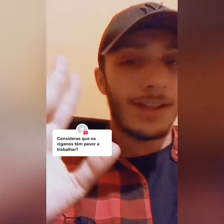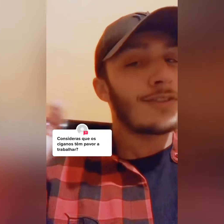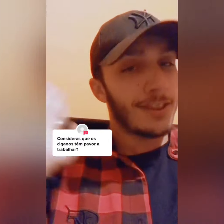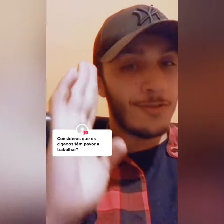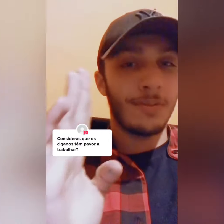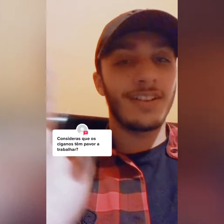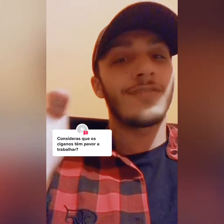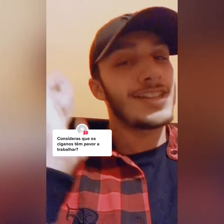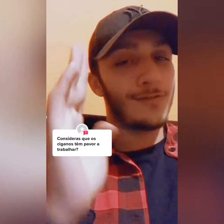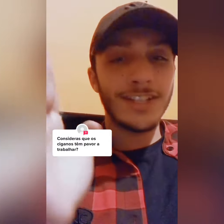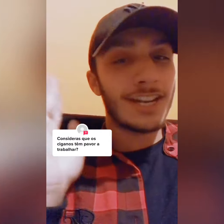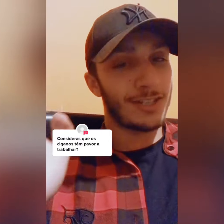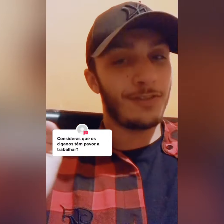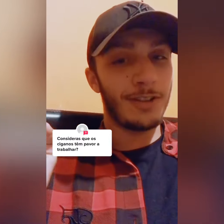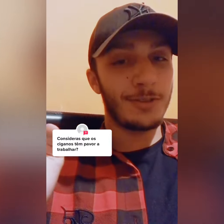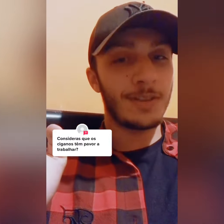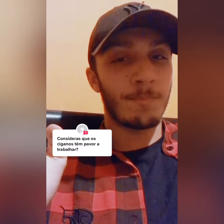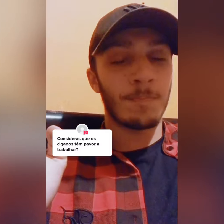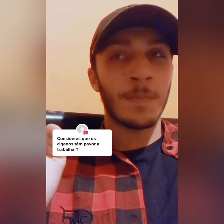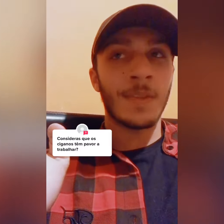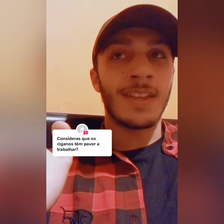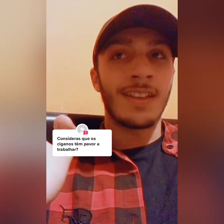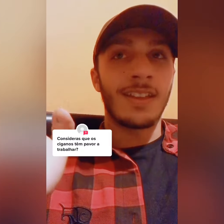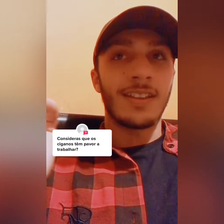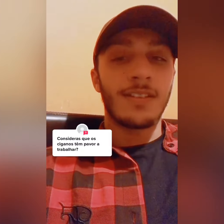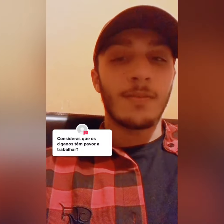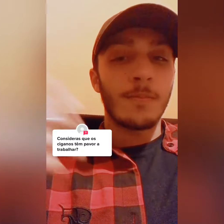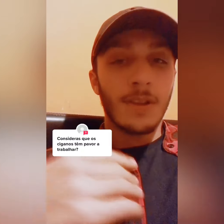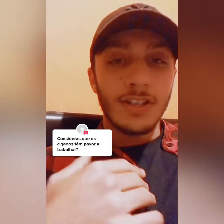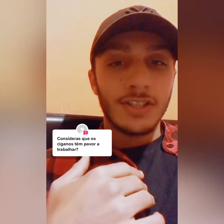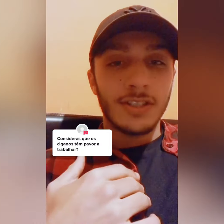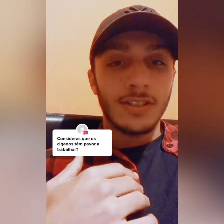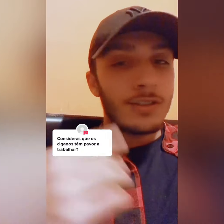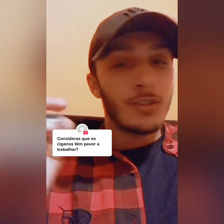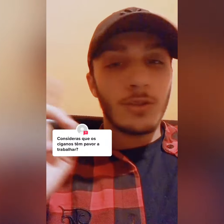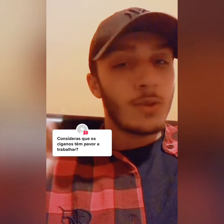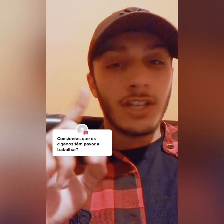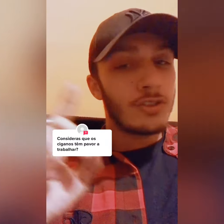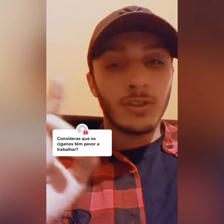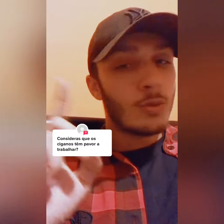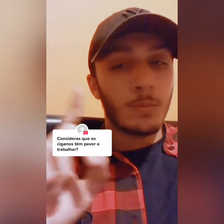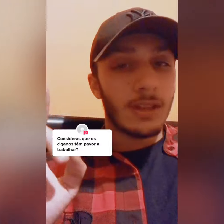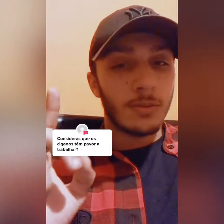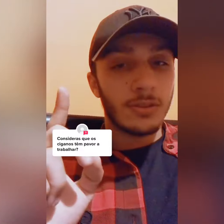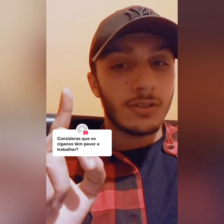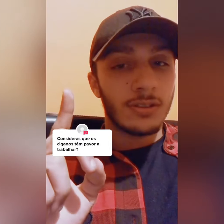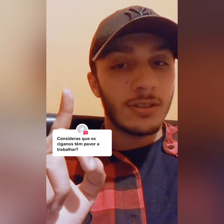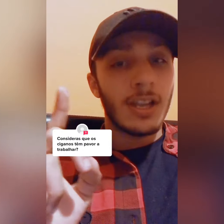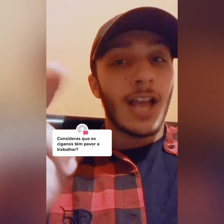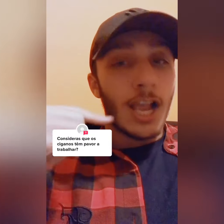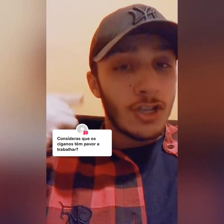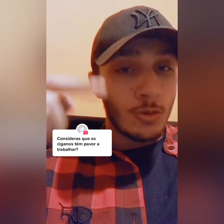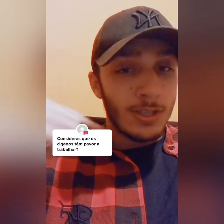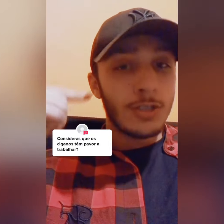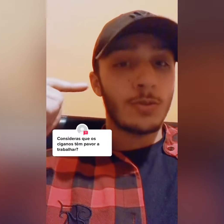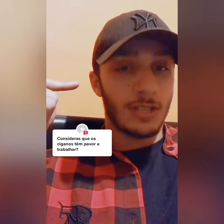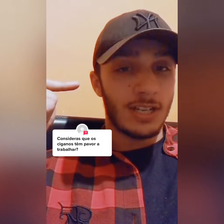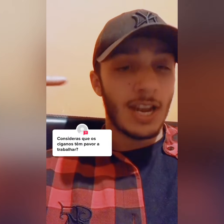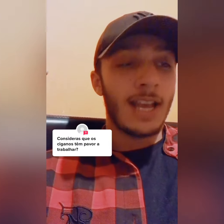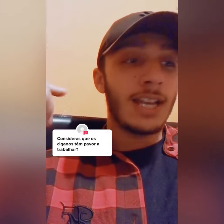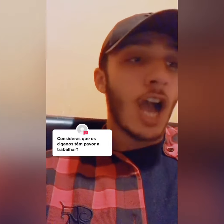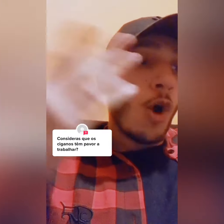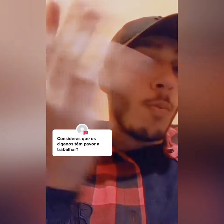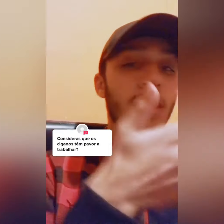pais de filhos é verdade haverá nenhuma faz a filha traz filhas É mas não são eles não são culpados a